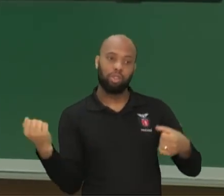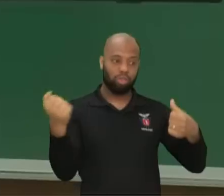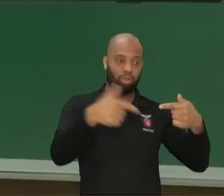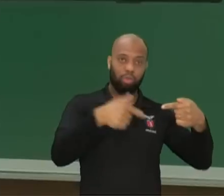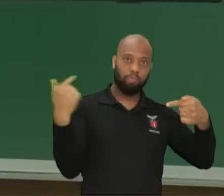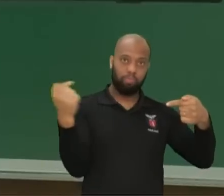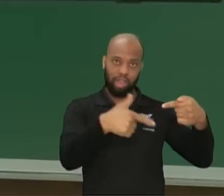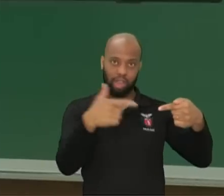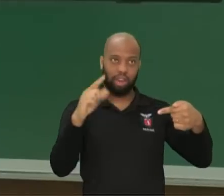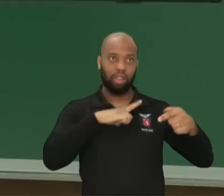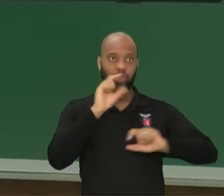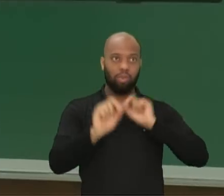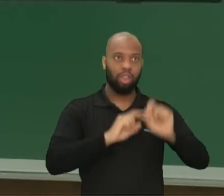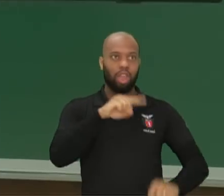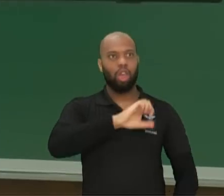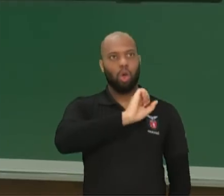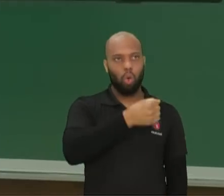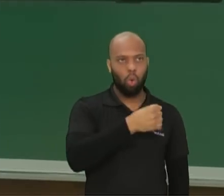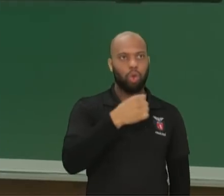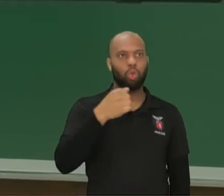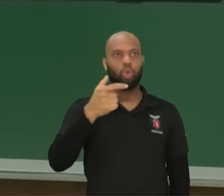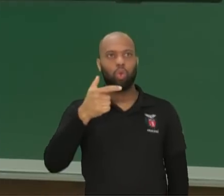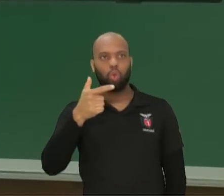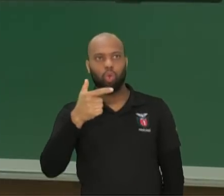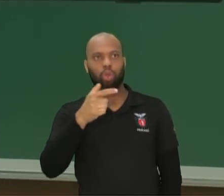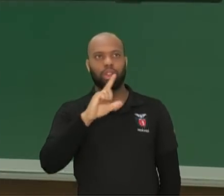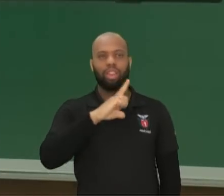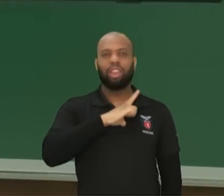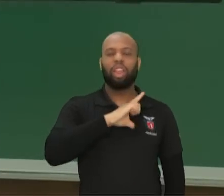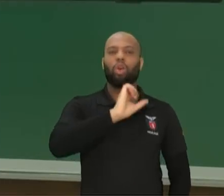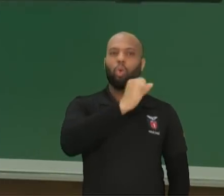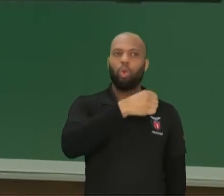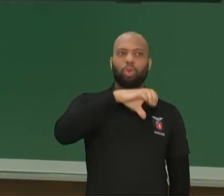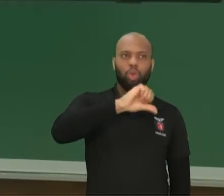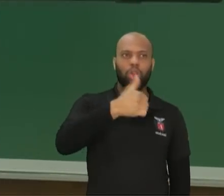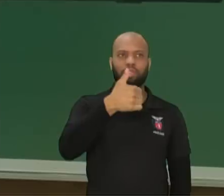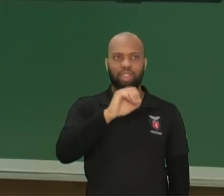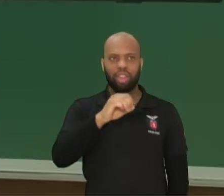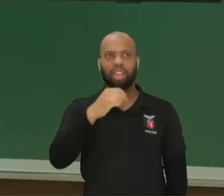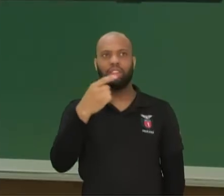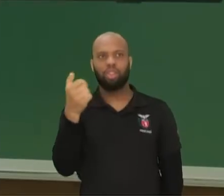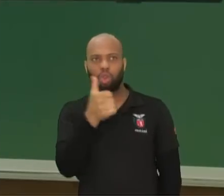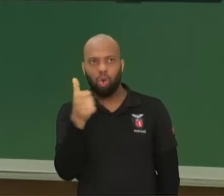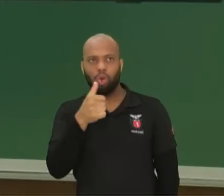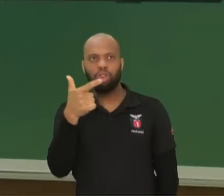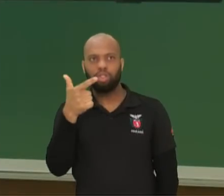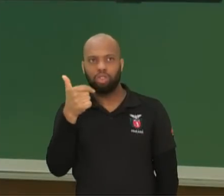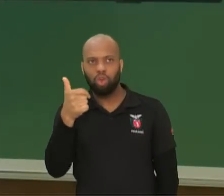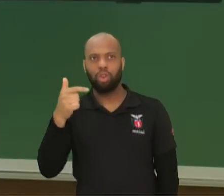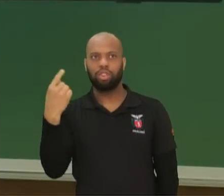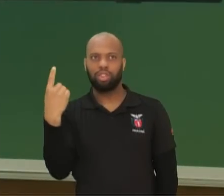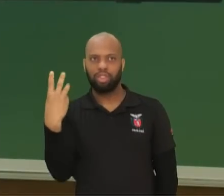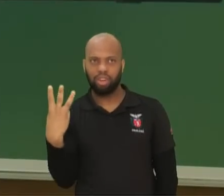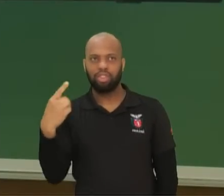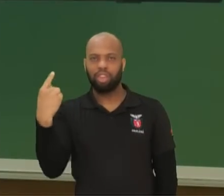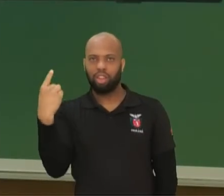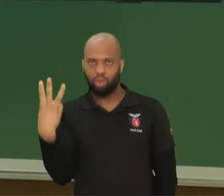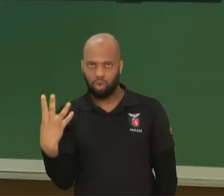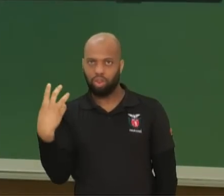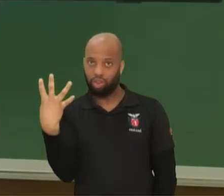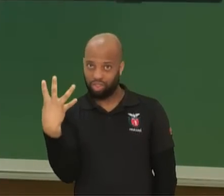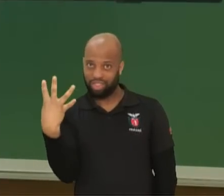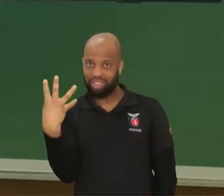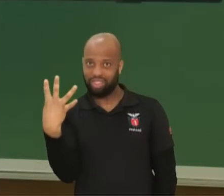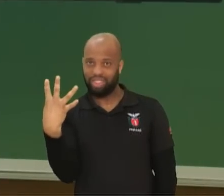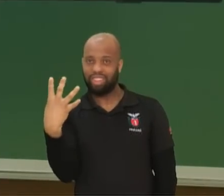8, 9, 10, 11, 12, 13, 14 e 15. Então, no exercício anterior, nós estávamos falando lá do múltiplo